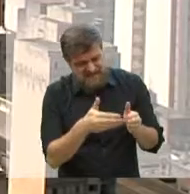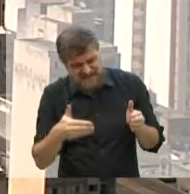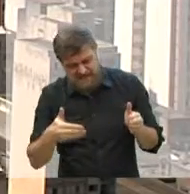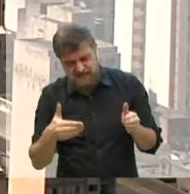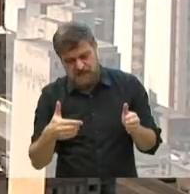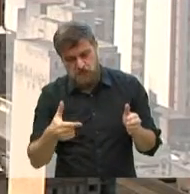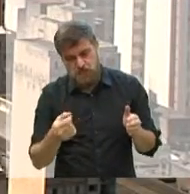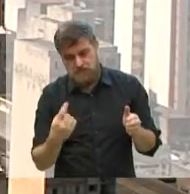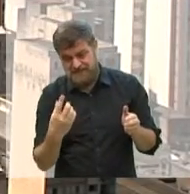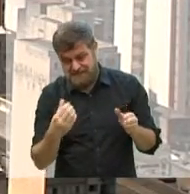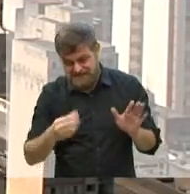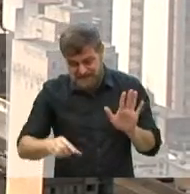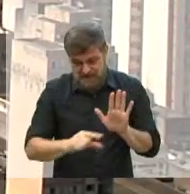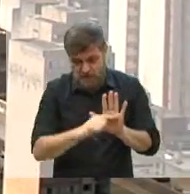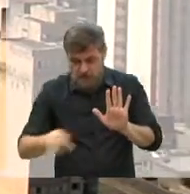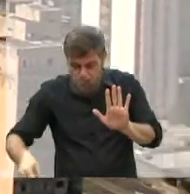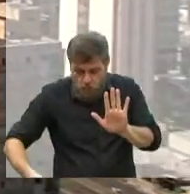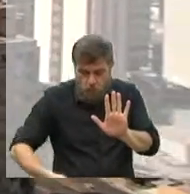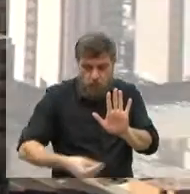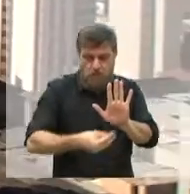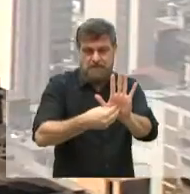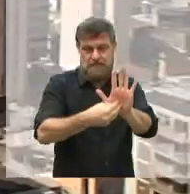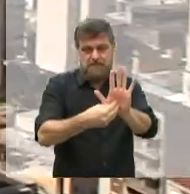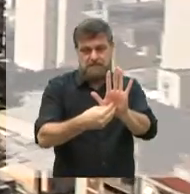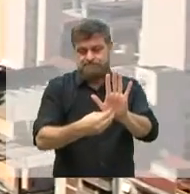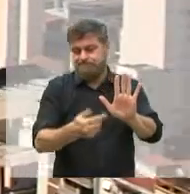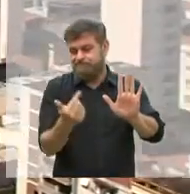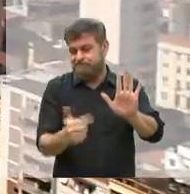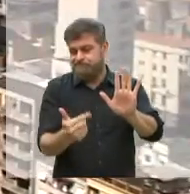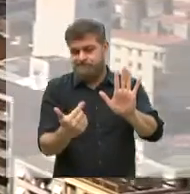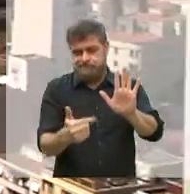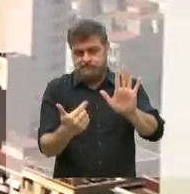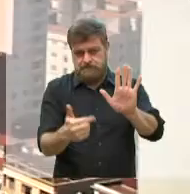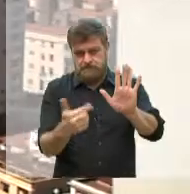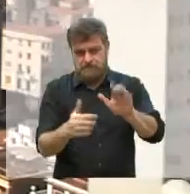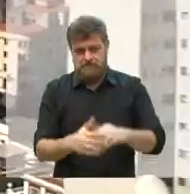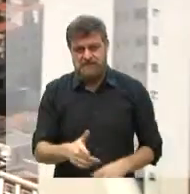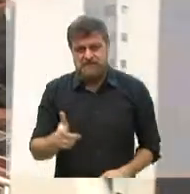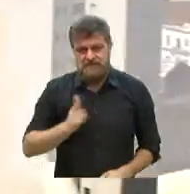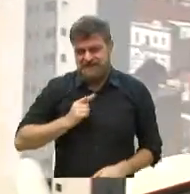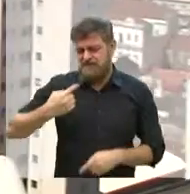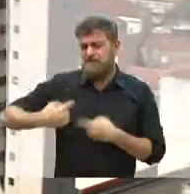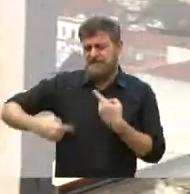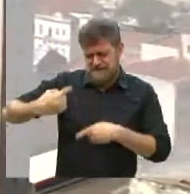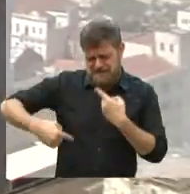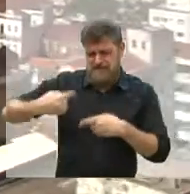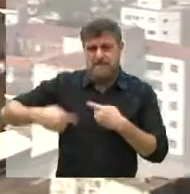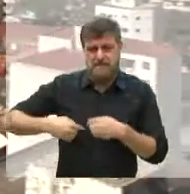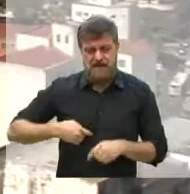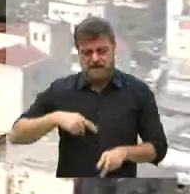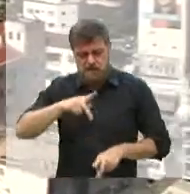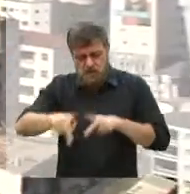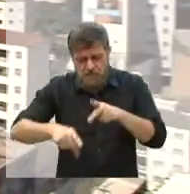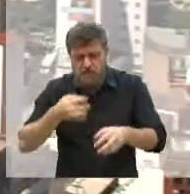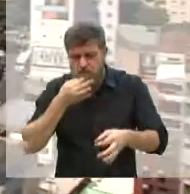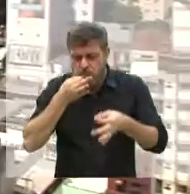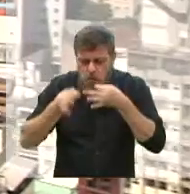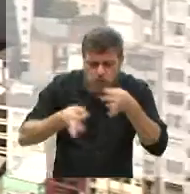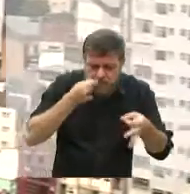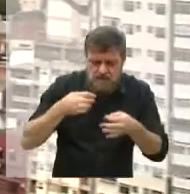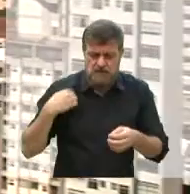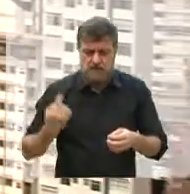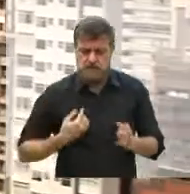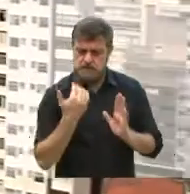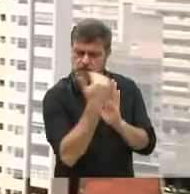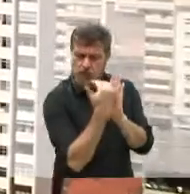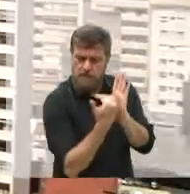2016 um complemento deste trabalho, mas não fora feito, houvera grandes debates na cidade. Construímos